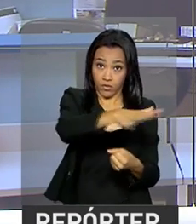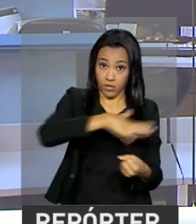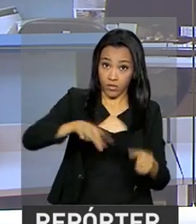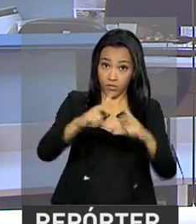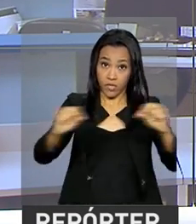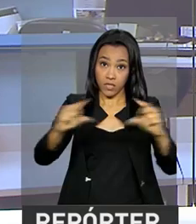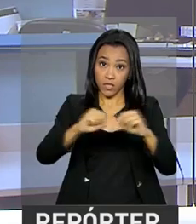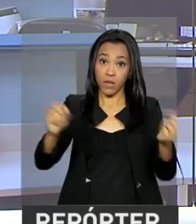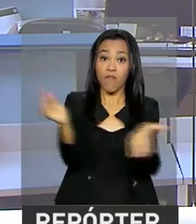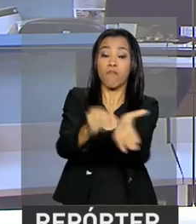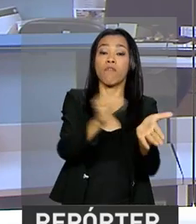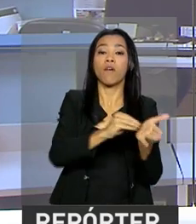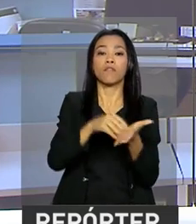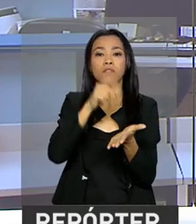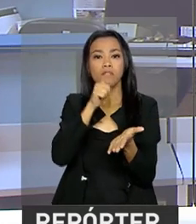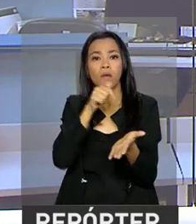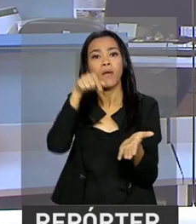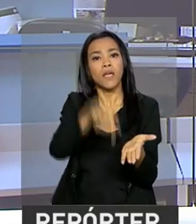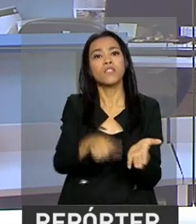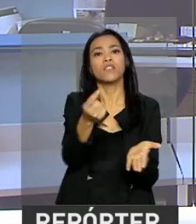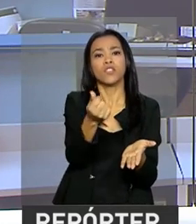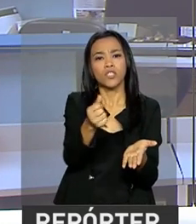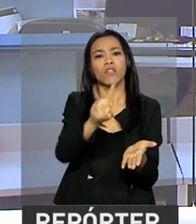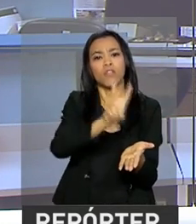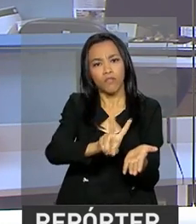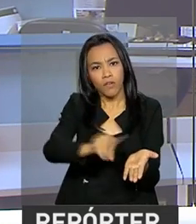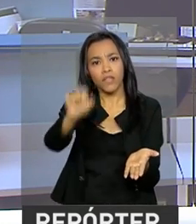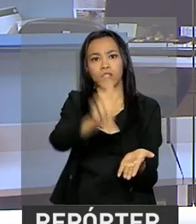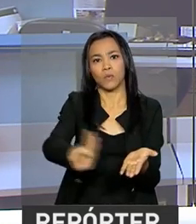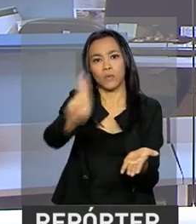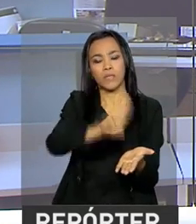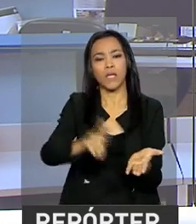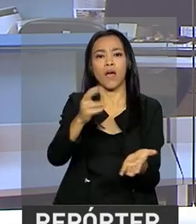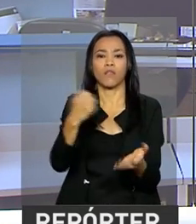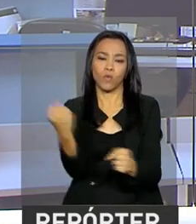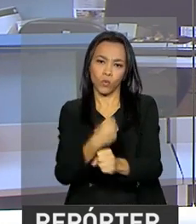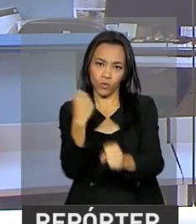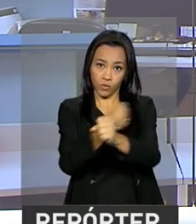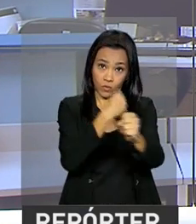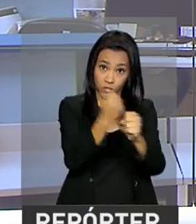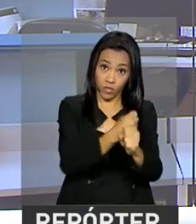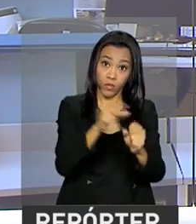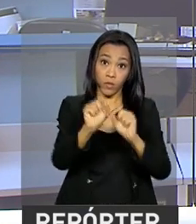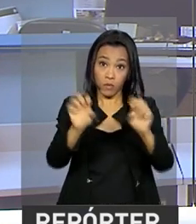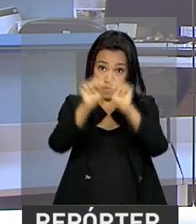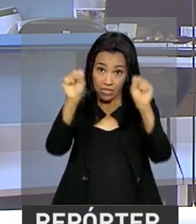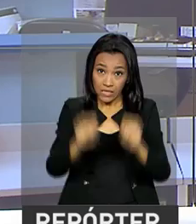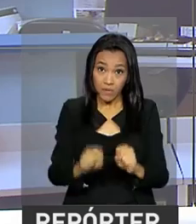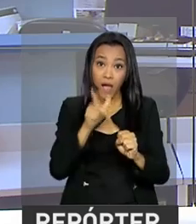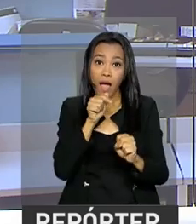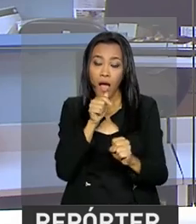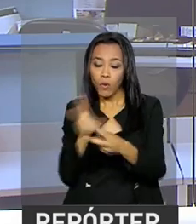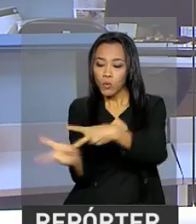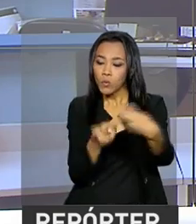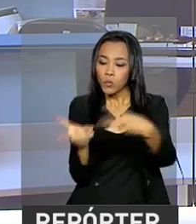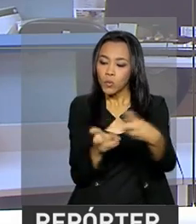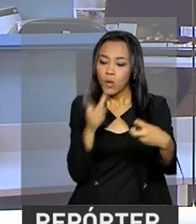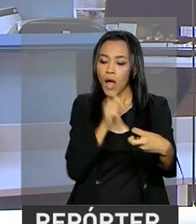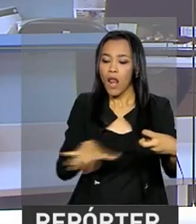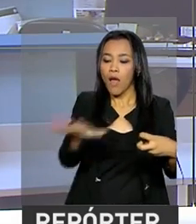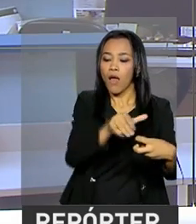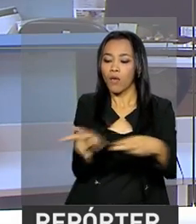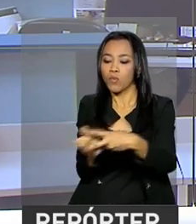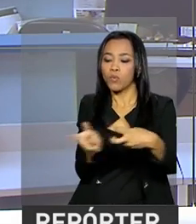federal o recurso será usado para construção de um sistema provisório de captação de água do Lago